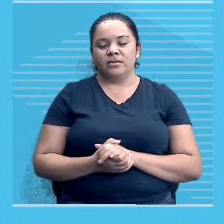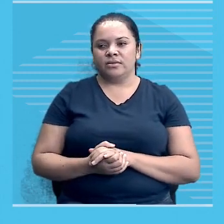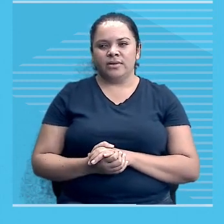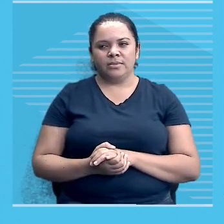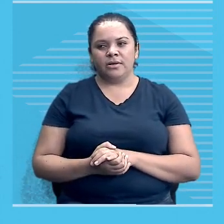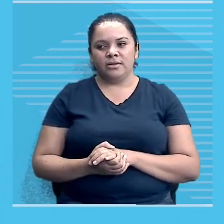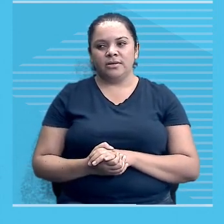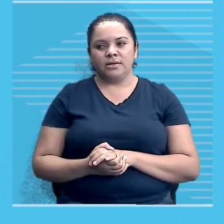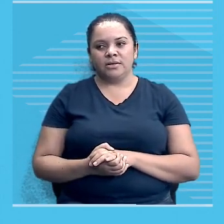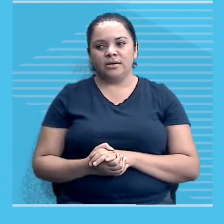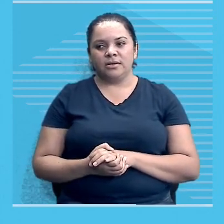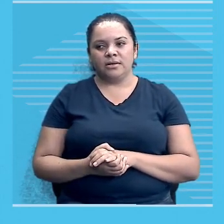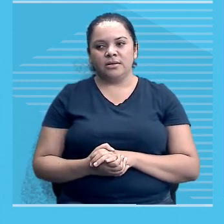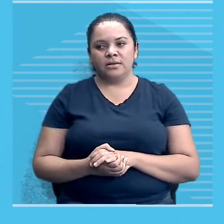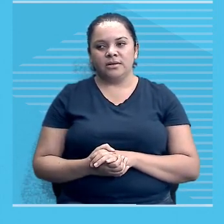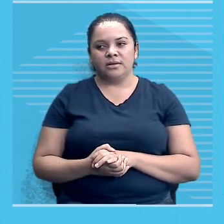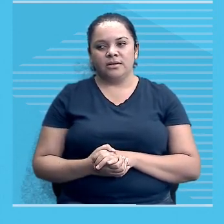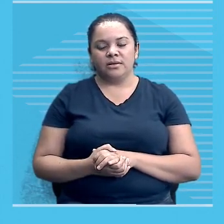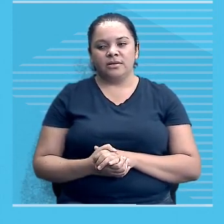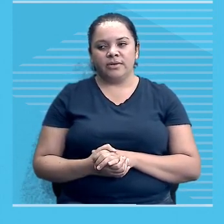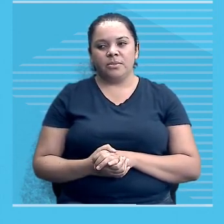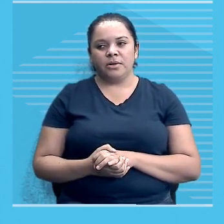E aí